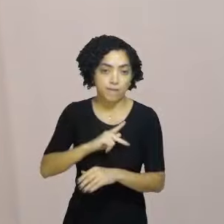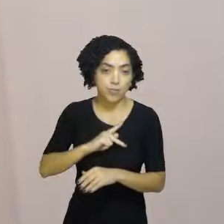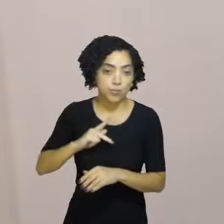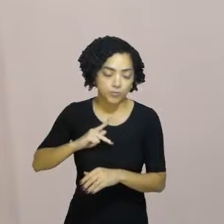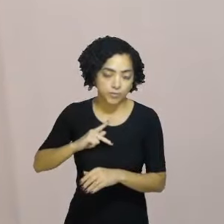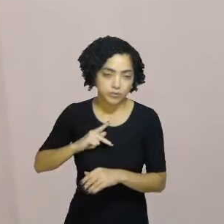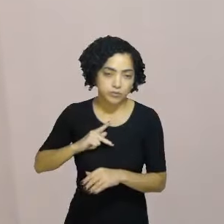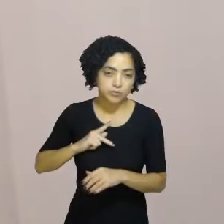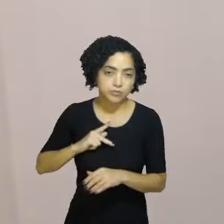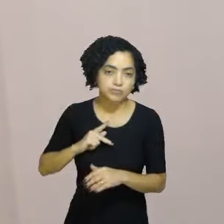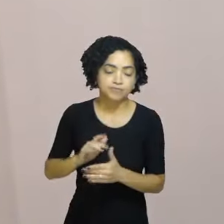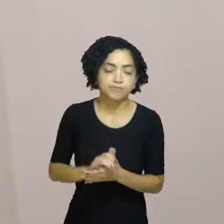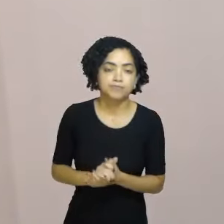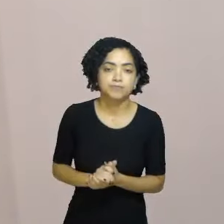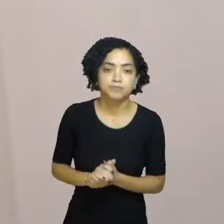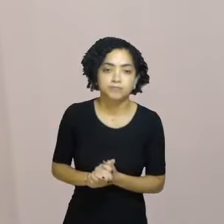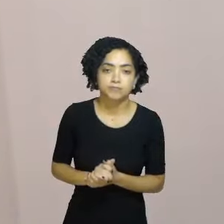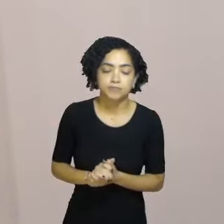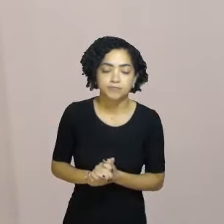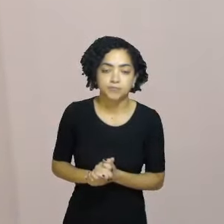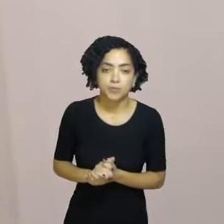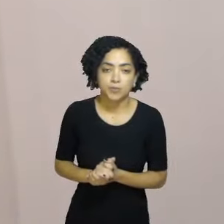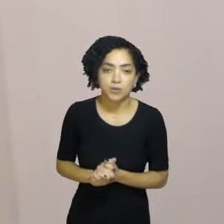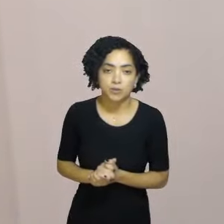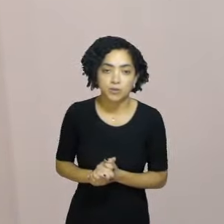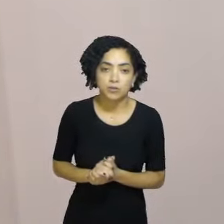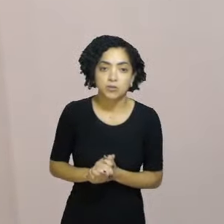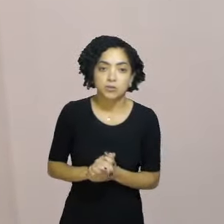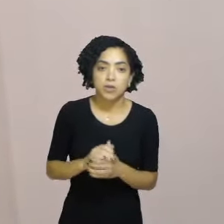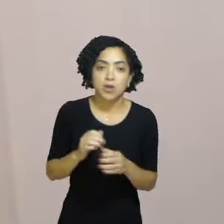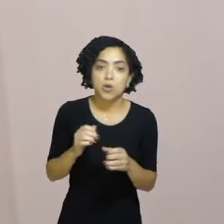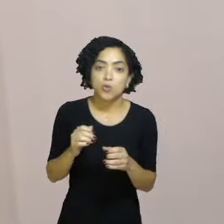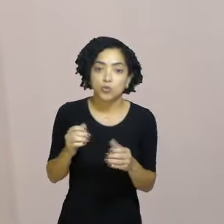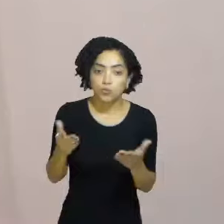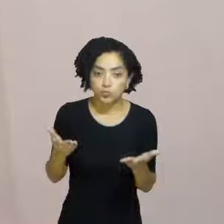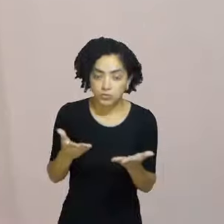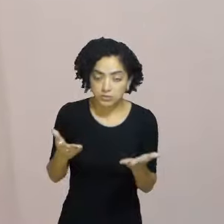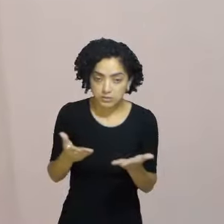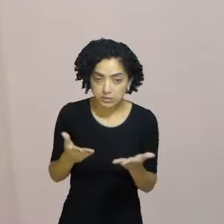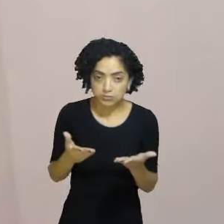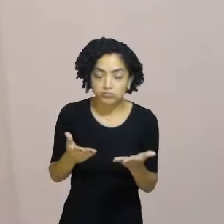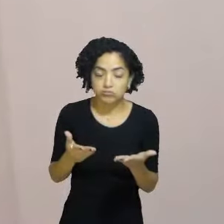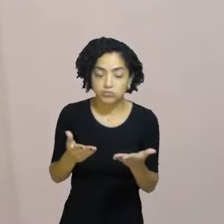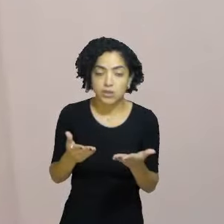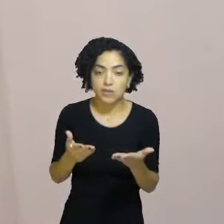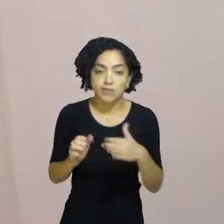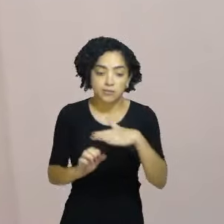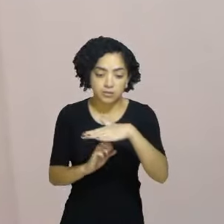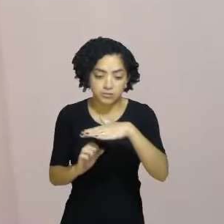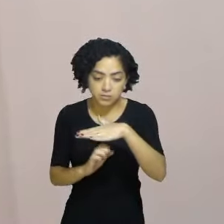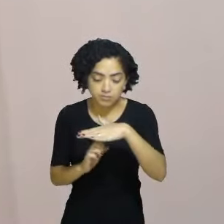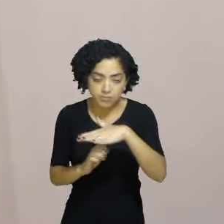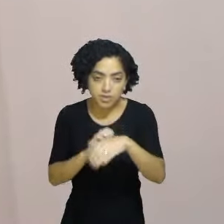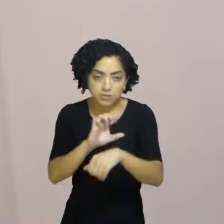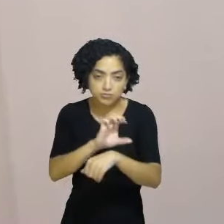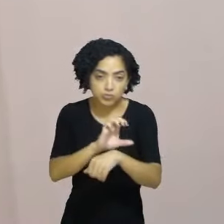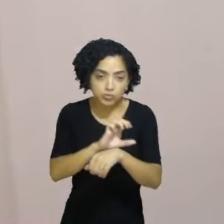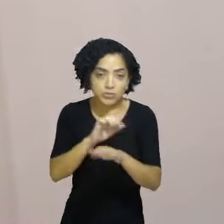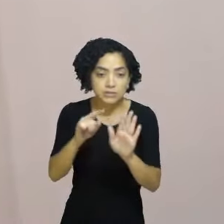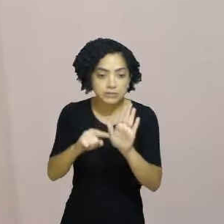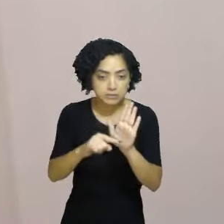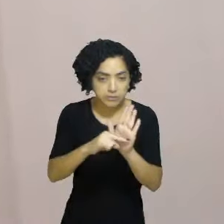Coincidentemente, na série histórica, os anos das estatais no vermelho se concentram sempre